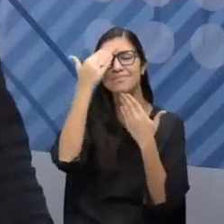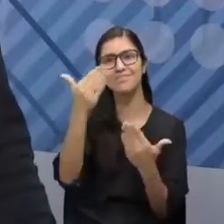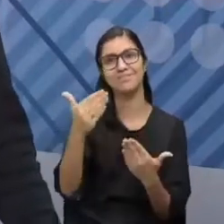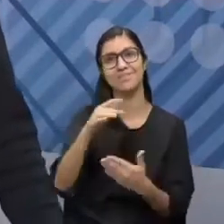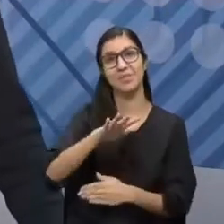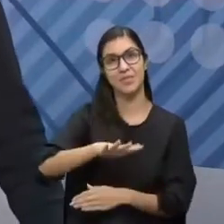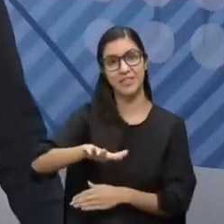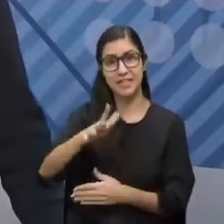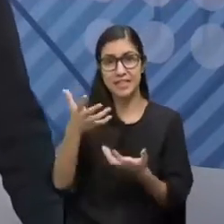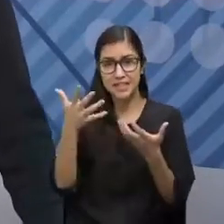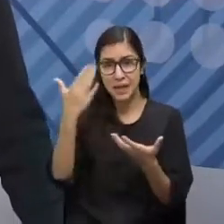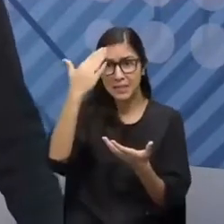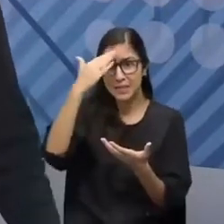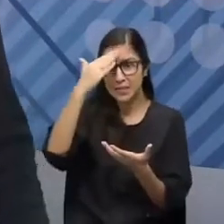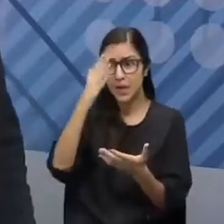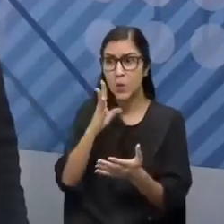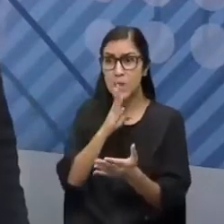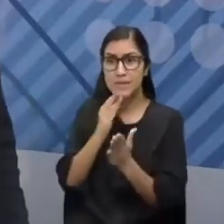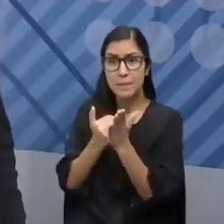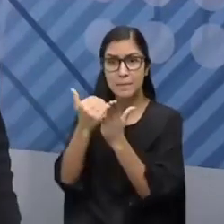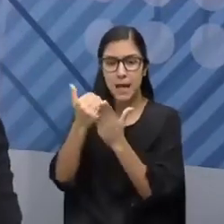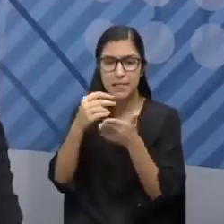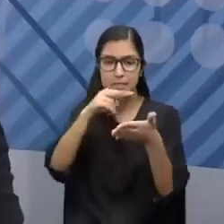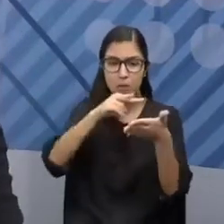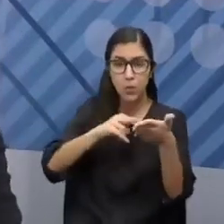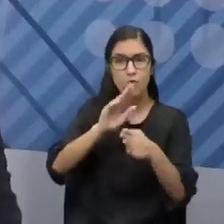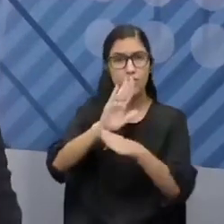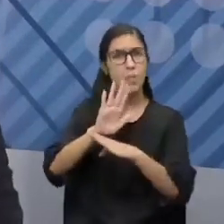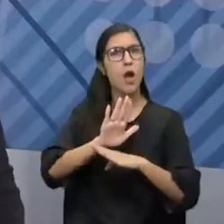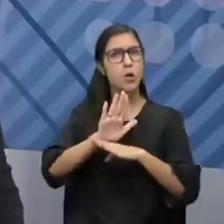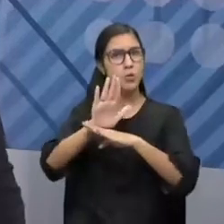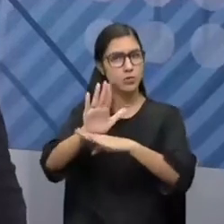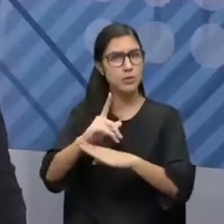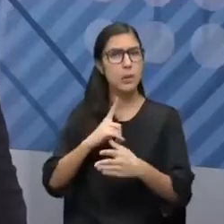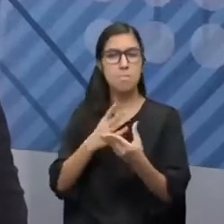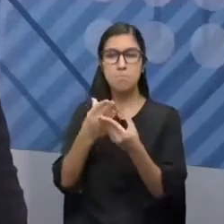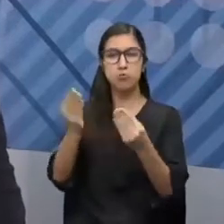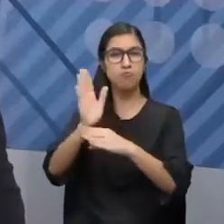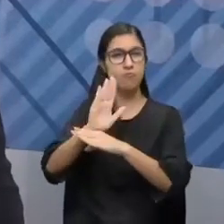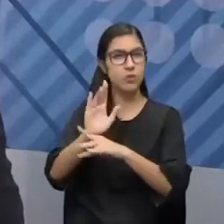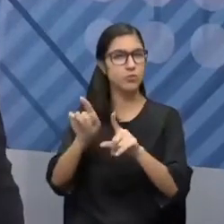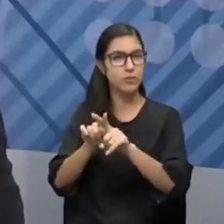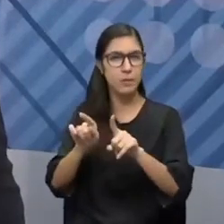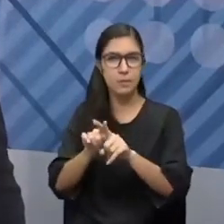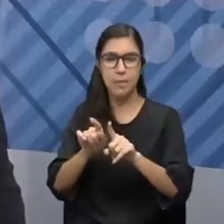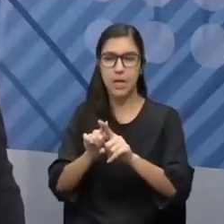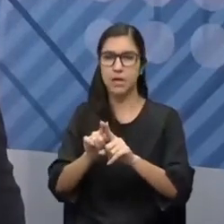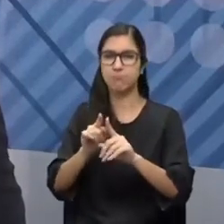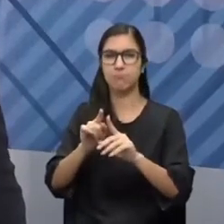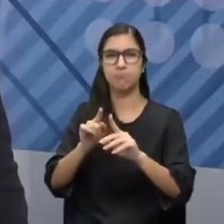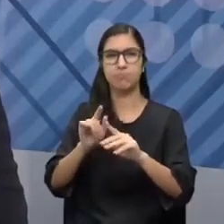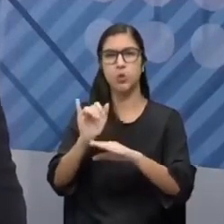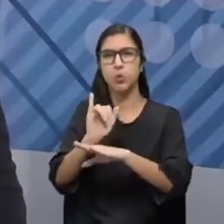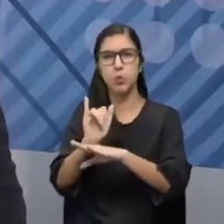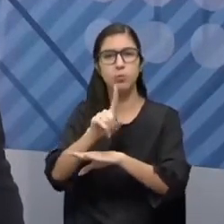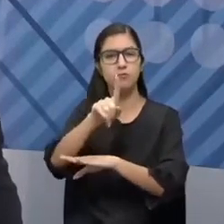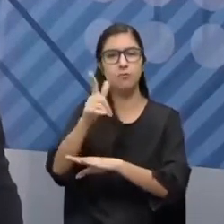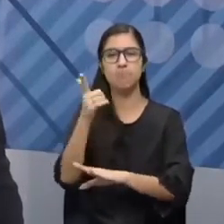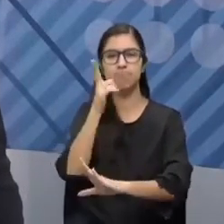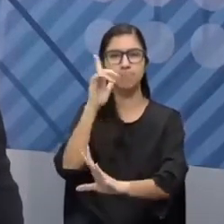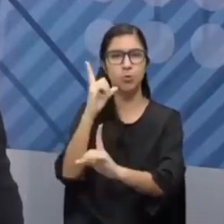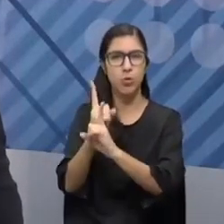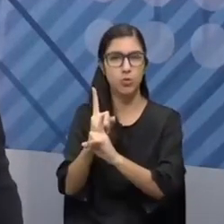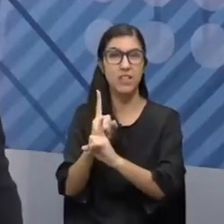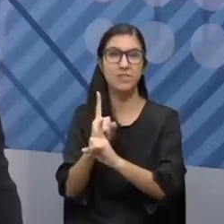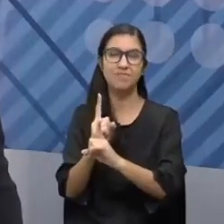quem quer se envolver um pouco mais, as leituras e os filmes ajudarão. Tem muitos vídeos no YouTube também que vocês encontrarão.